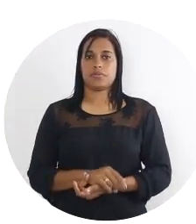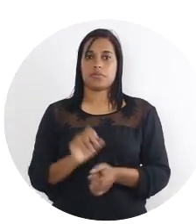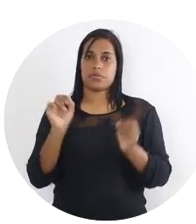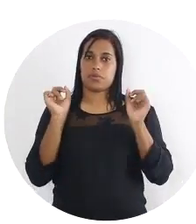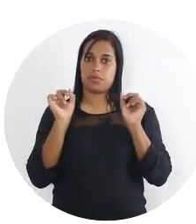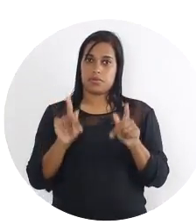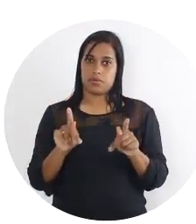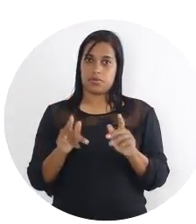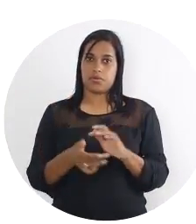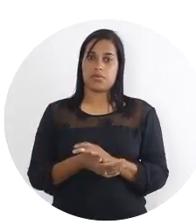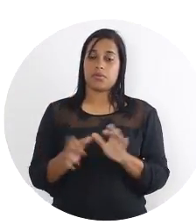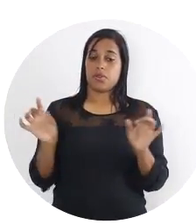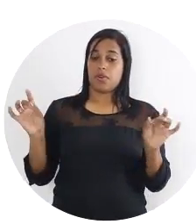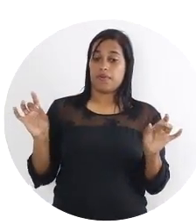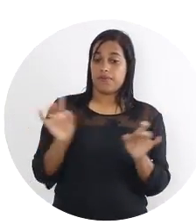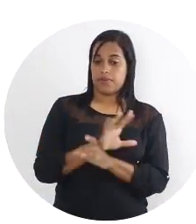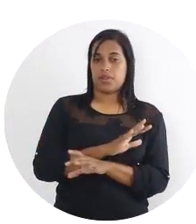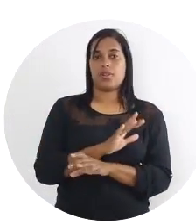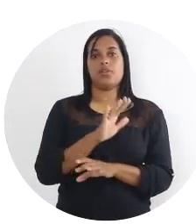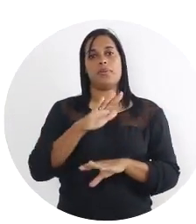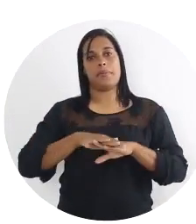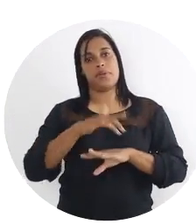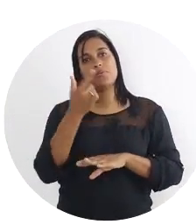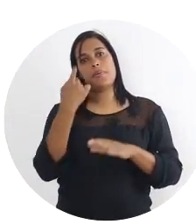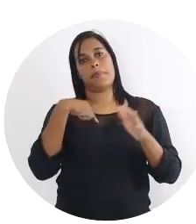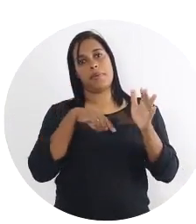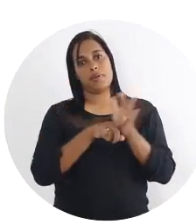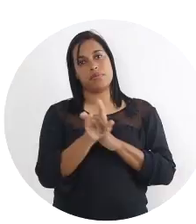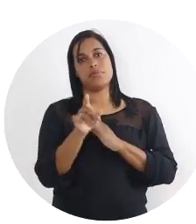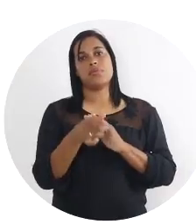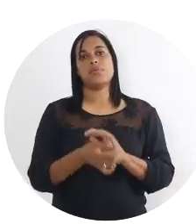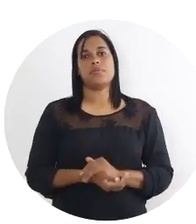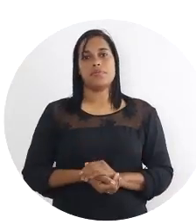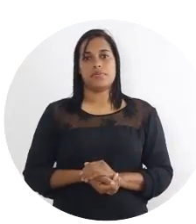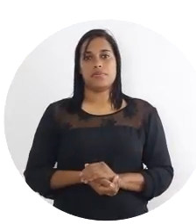Ok? E assim nós finalizamos mais uma questão.